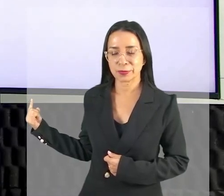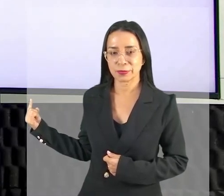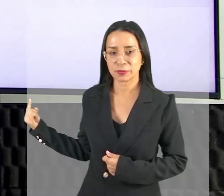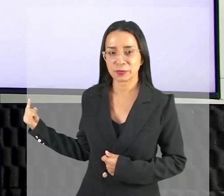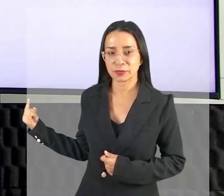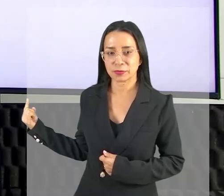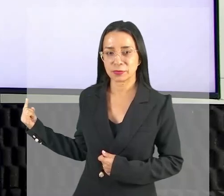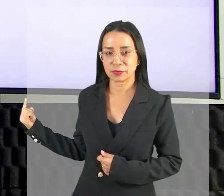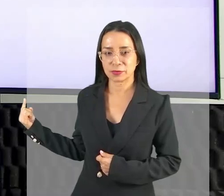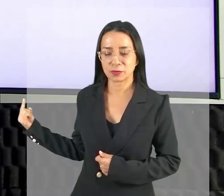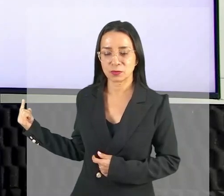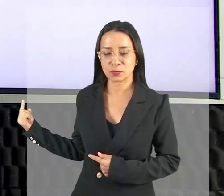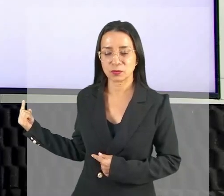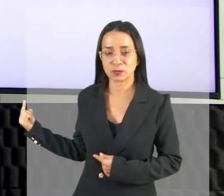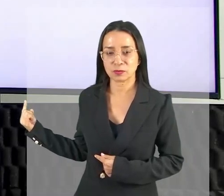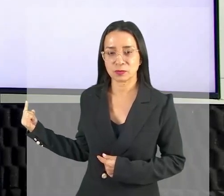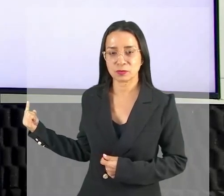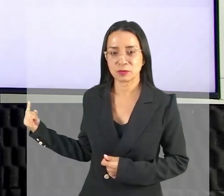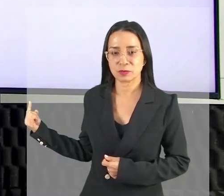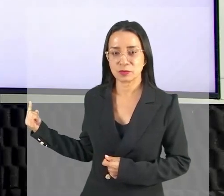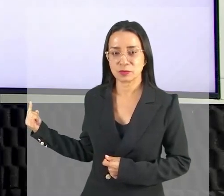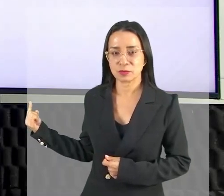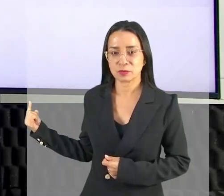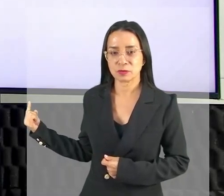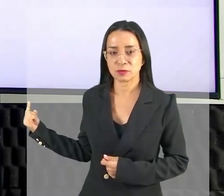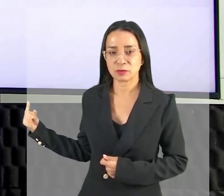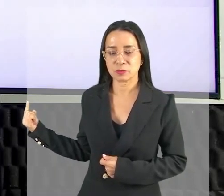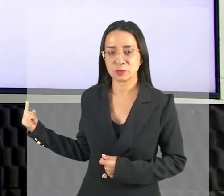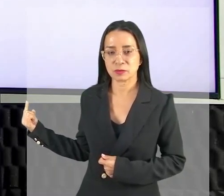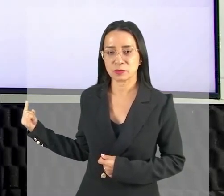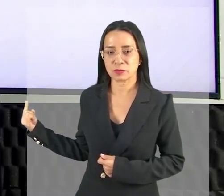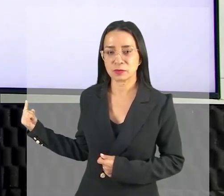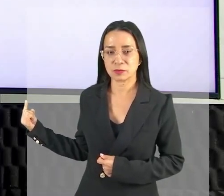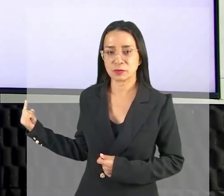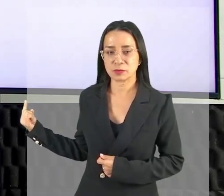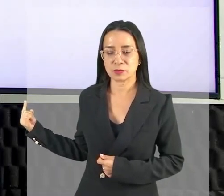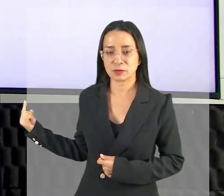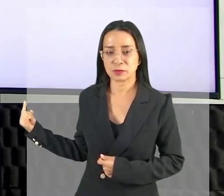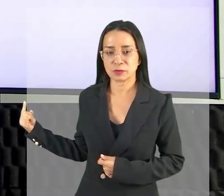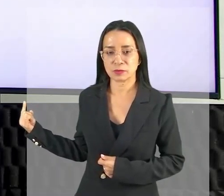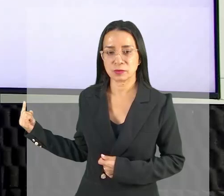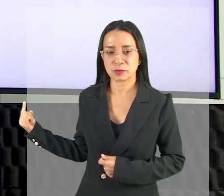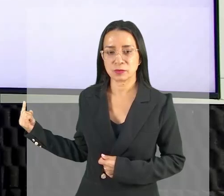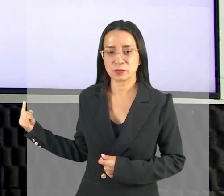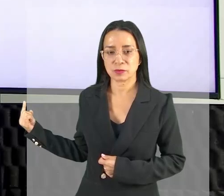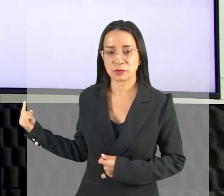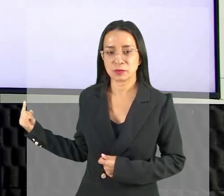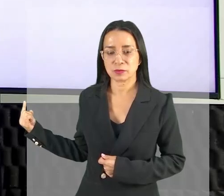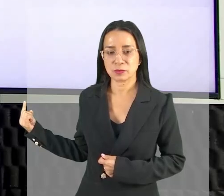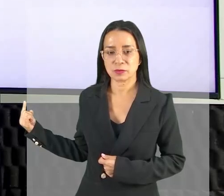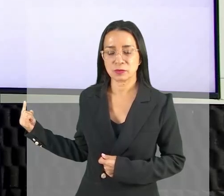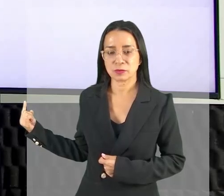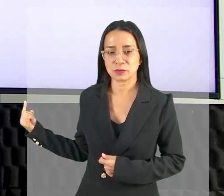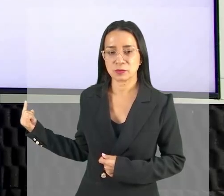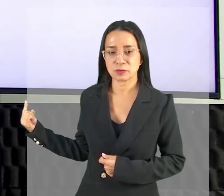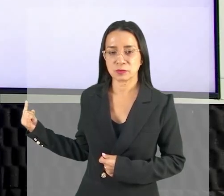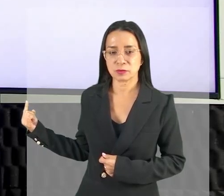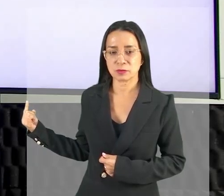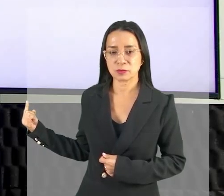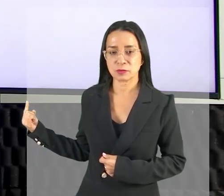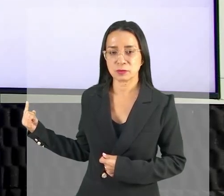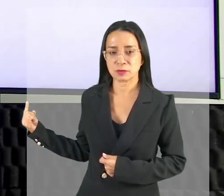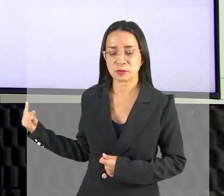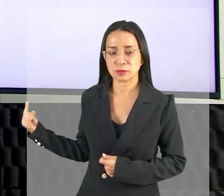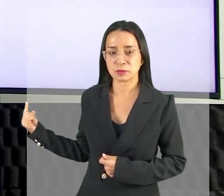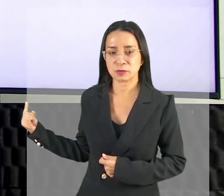do meio ambiente. Acerca do lixo, a recomendação e a aplicação do conceito dos 3